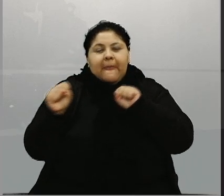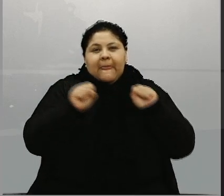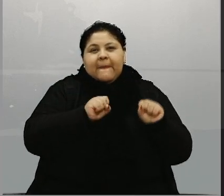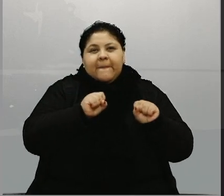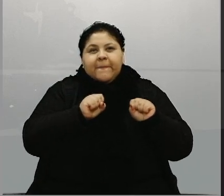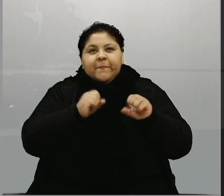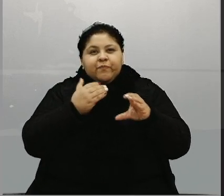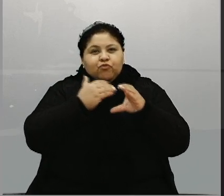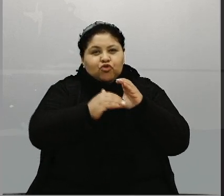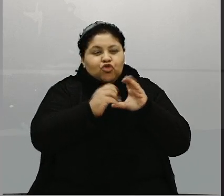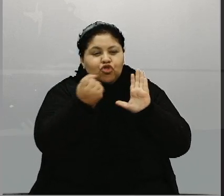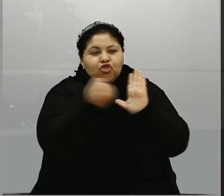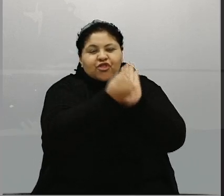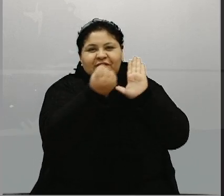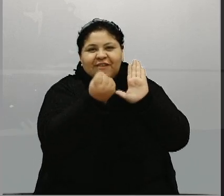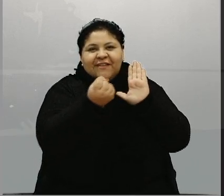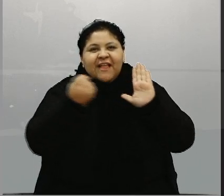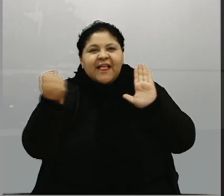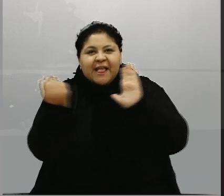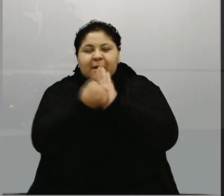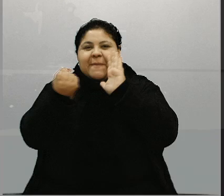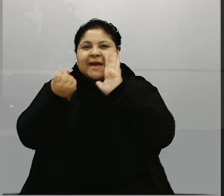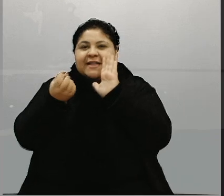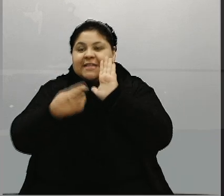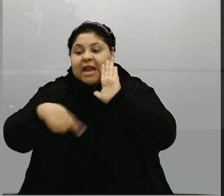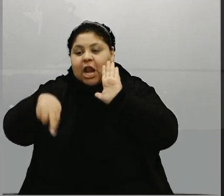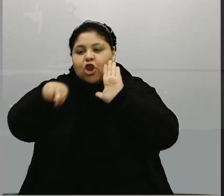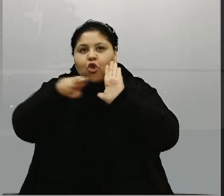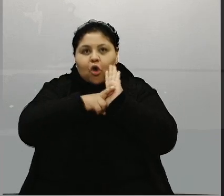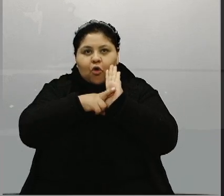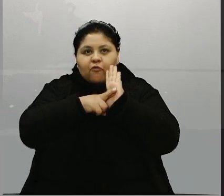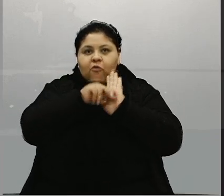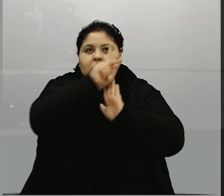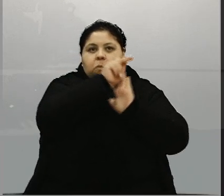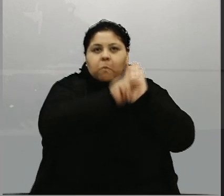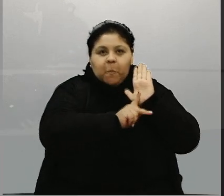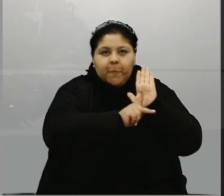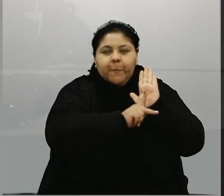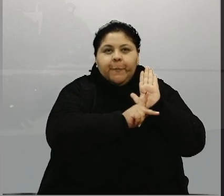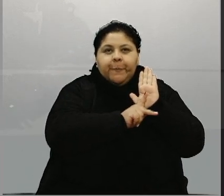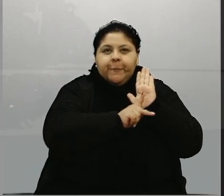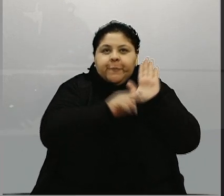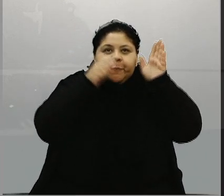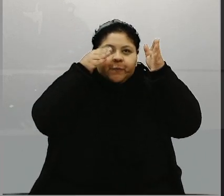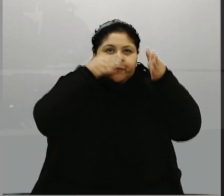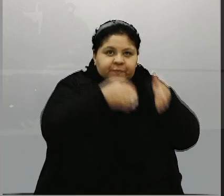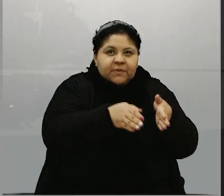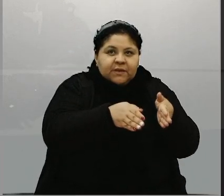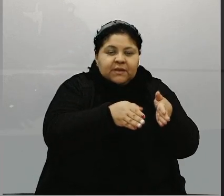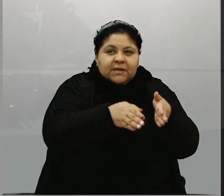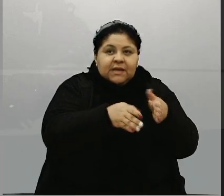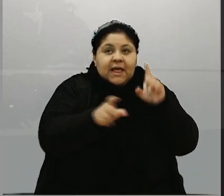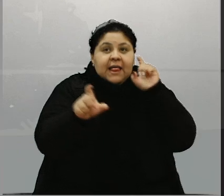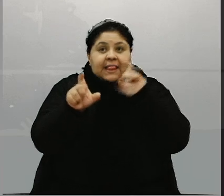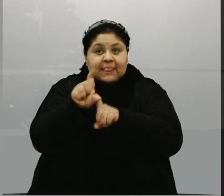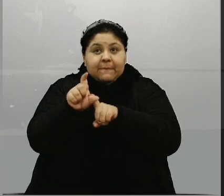nova marca, que é a marca da restauração. Esse projeto é um projeto destinado à dependência química,